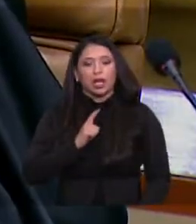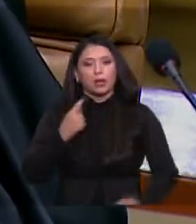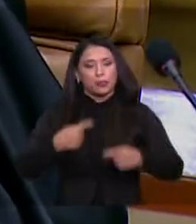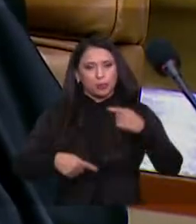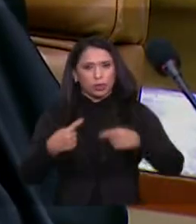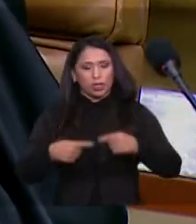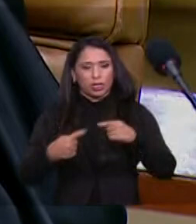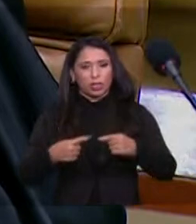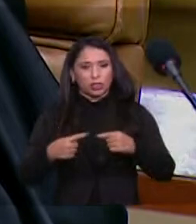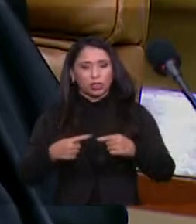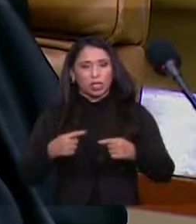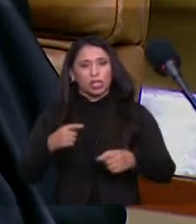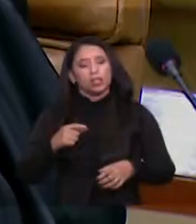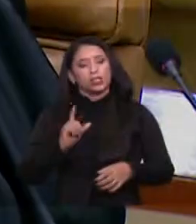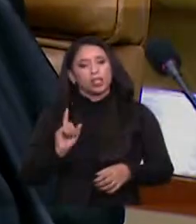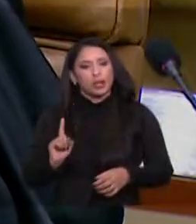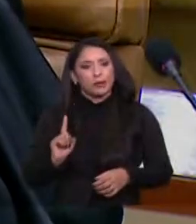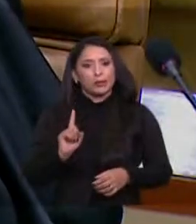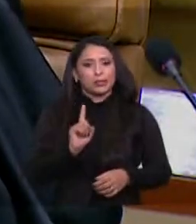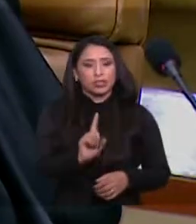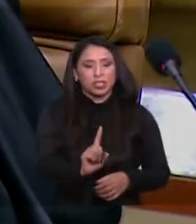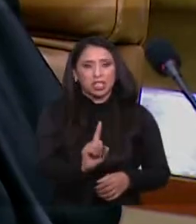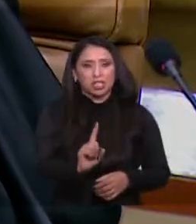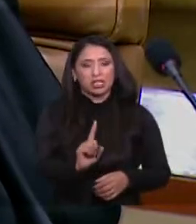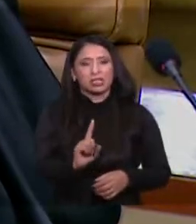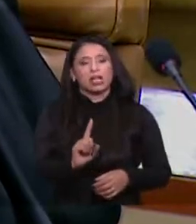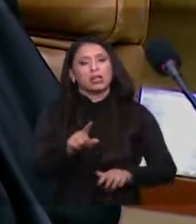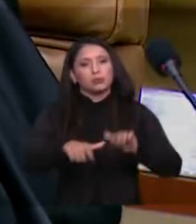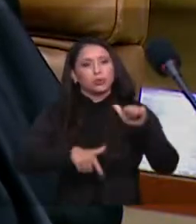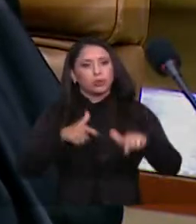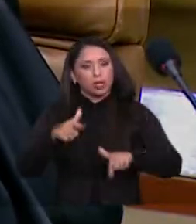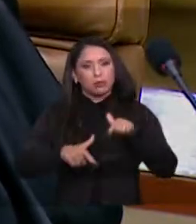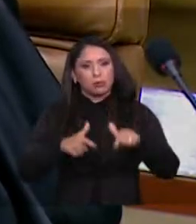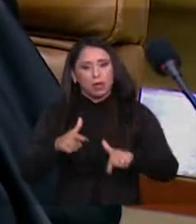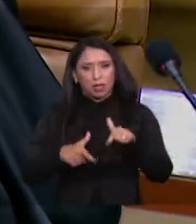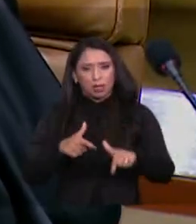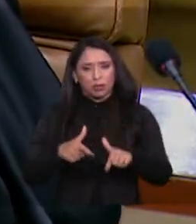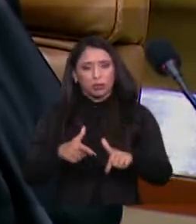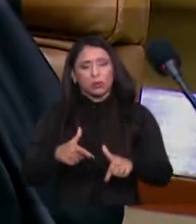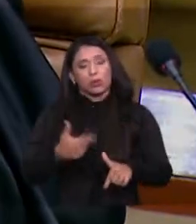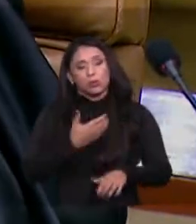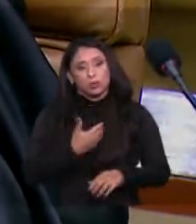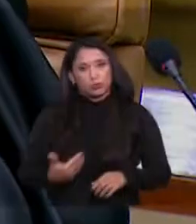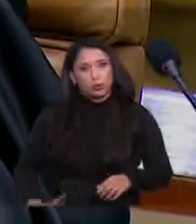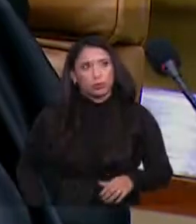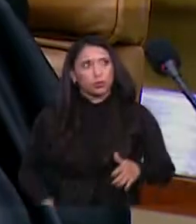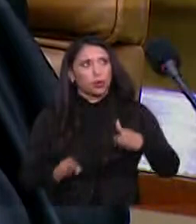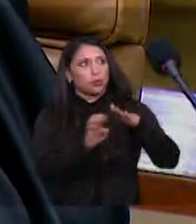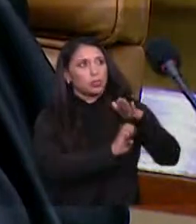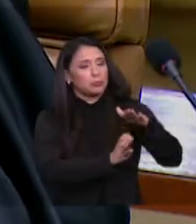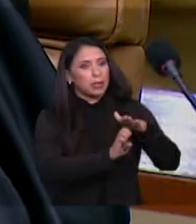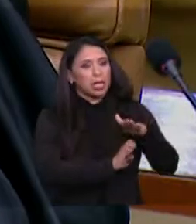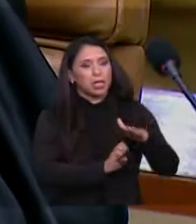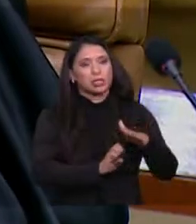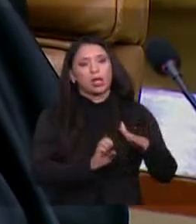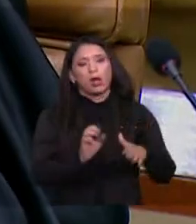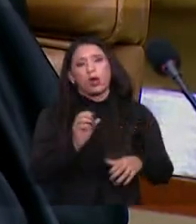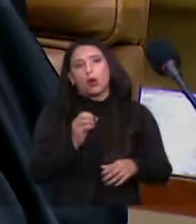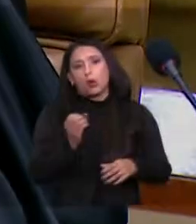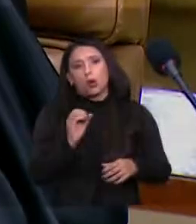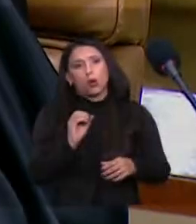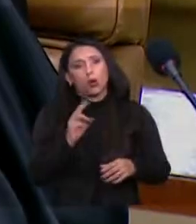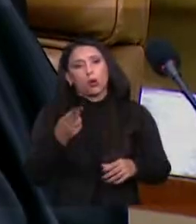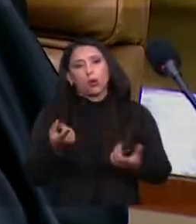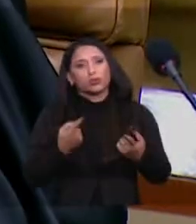de Agentes encargos públicos quer seja em empresas públicas querem sociedades economia